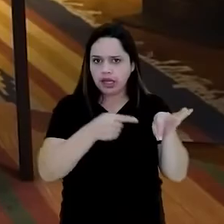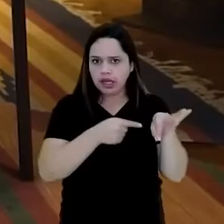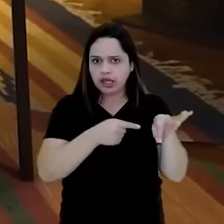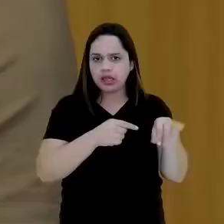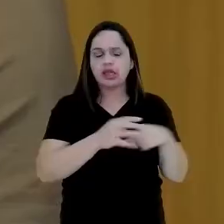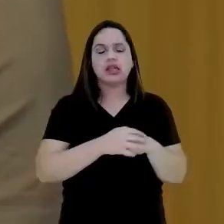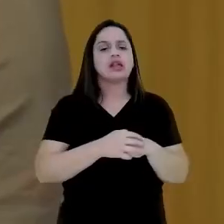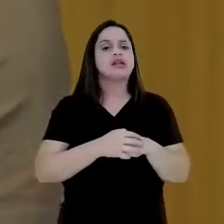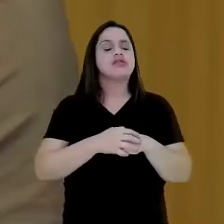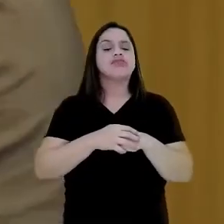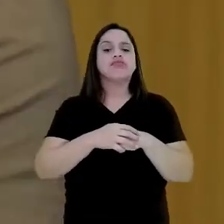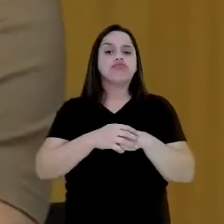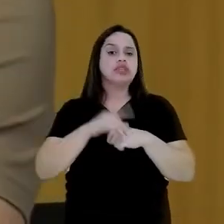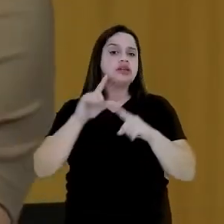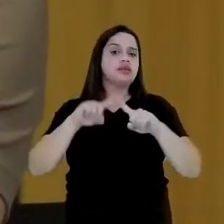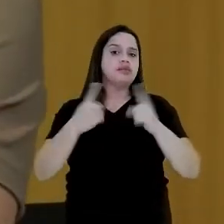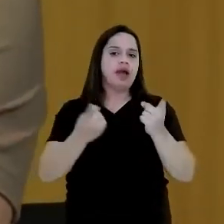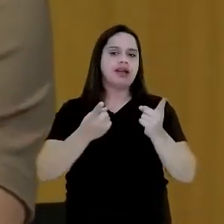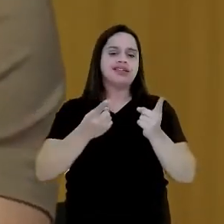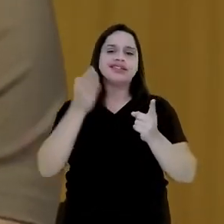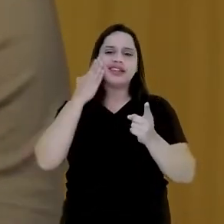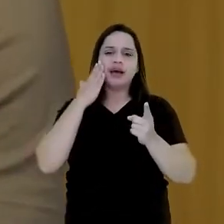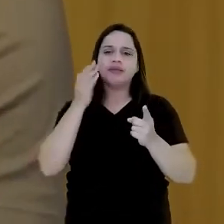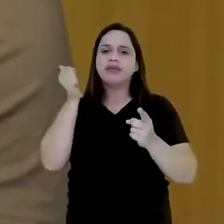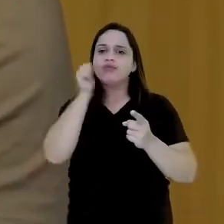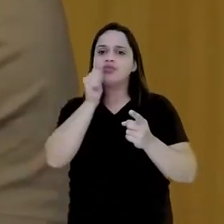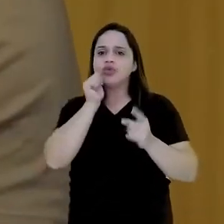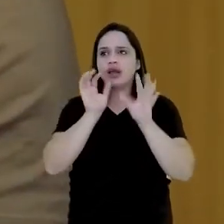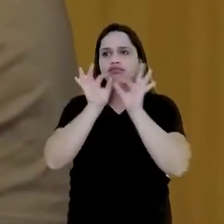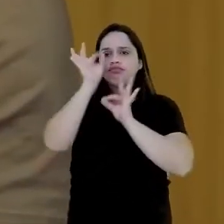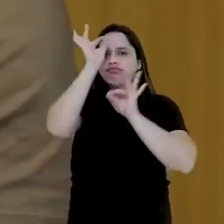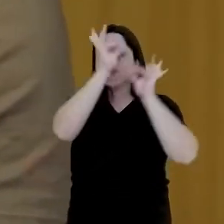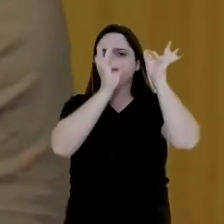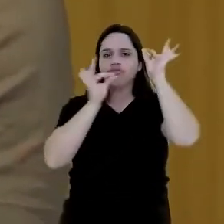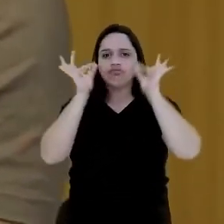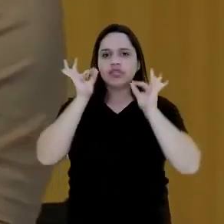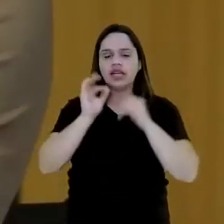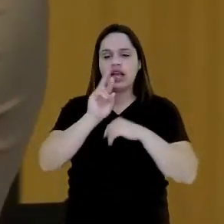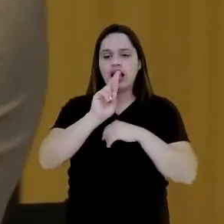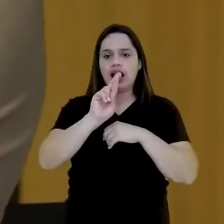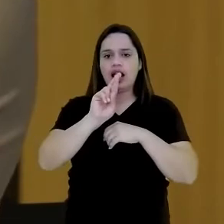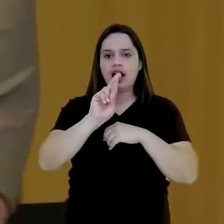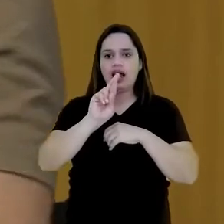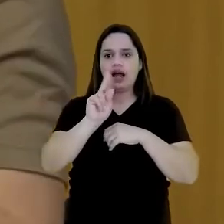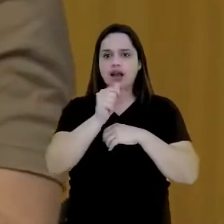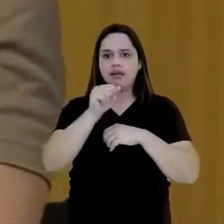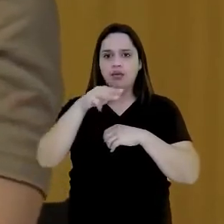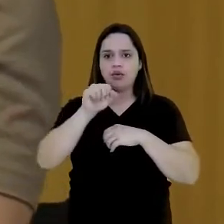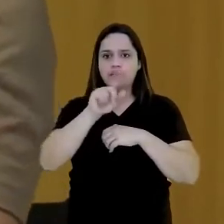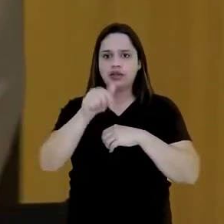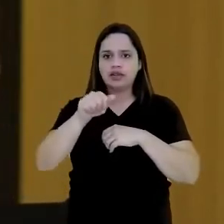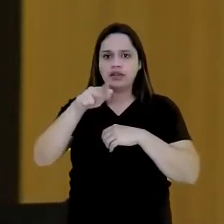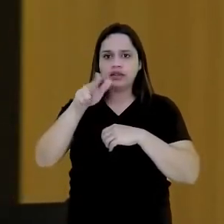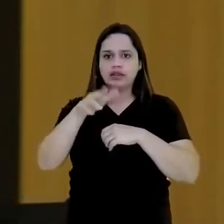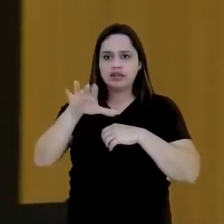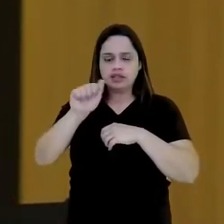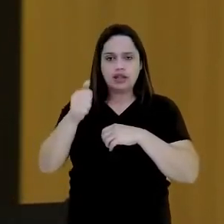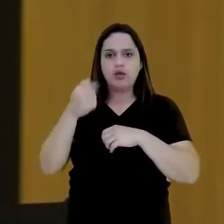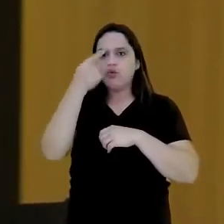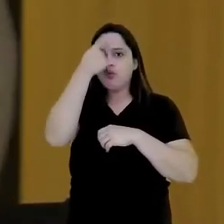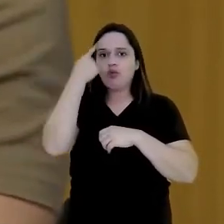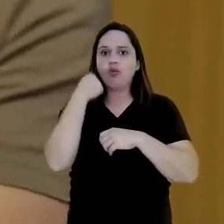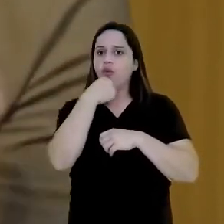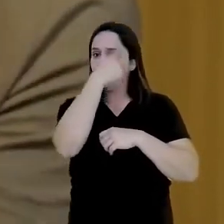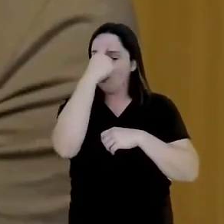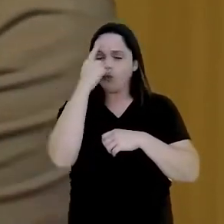paralisação mas assim é igual harmonização facial existe uma pequisa são eu tô harmonização